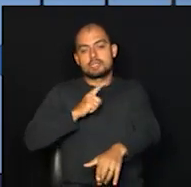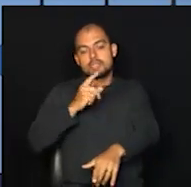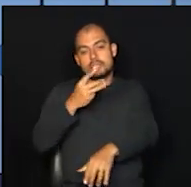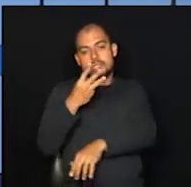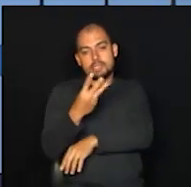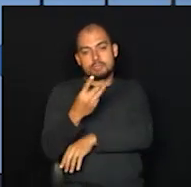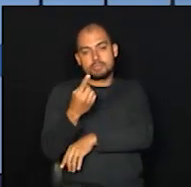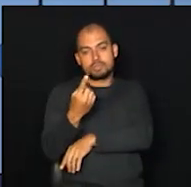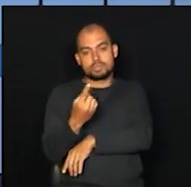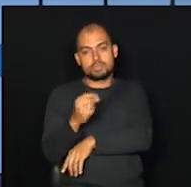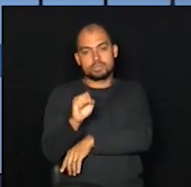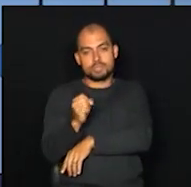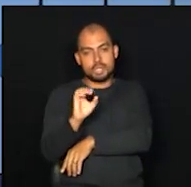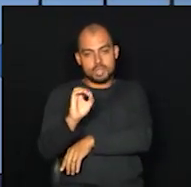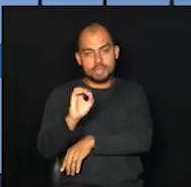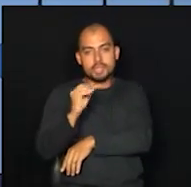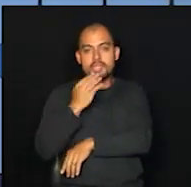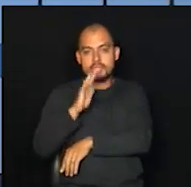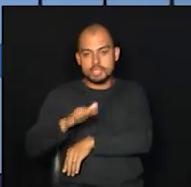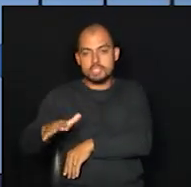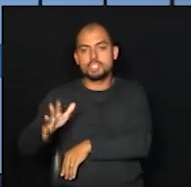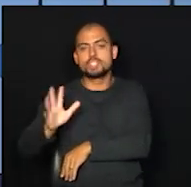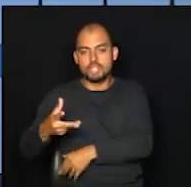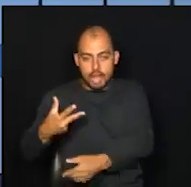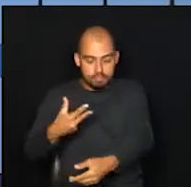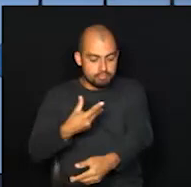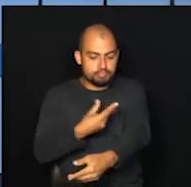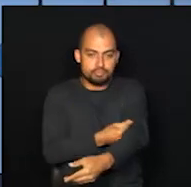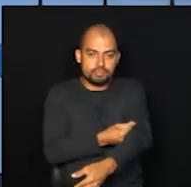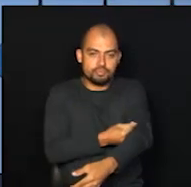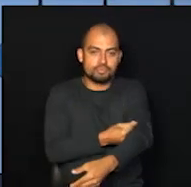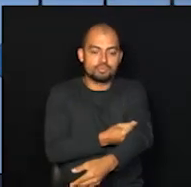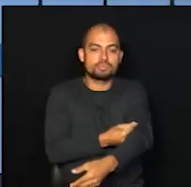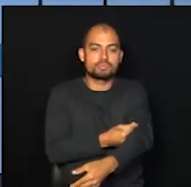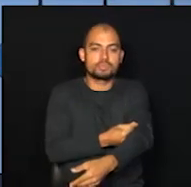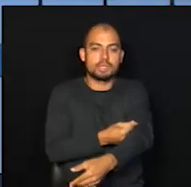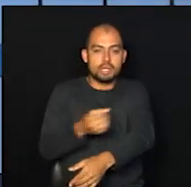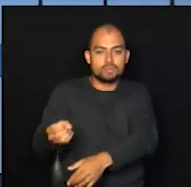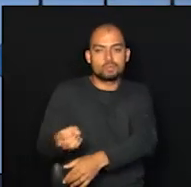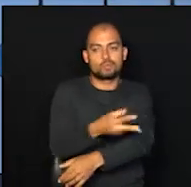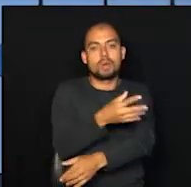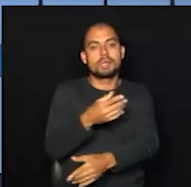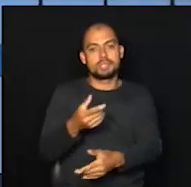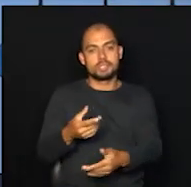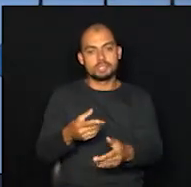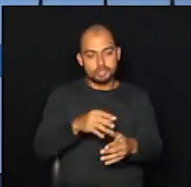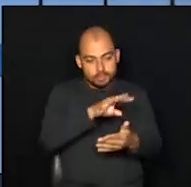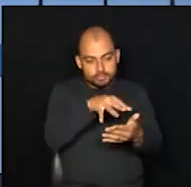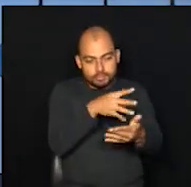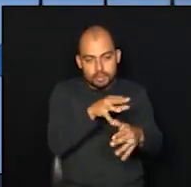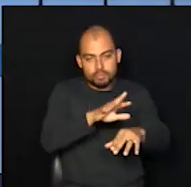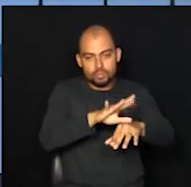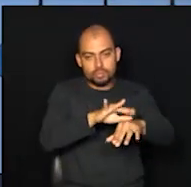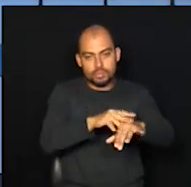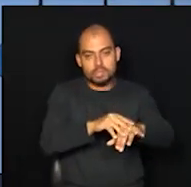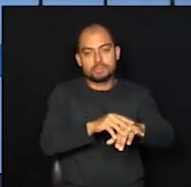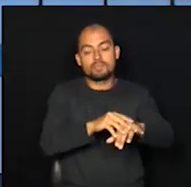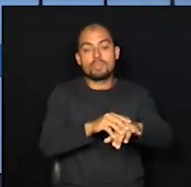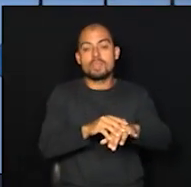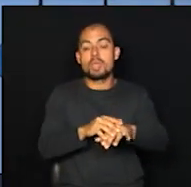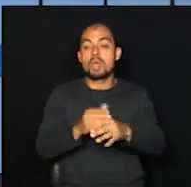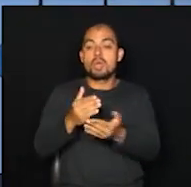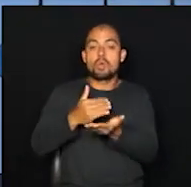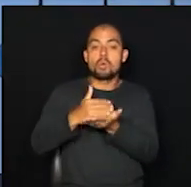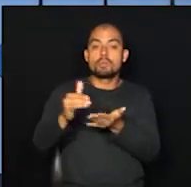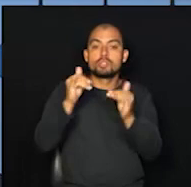3.380 crianças receberam aí essas vacinas e atualizaram as carteirinhas. A campanha começou no dia 5